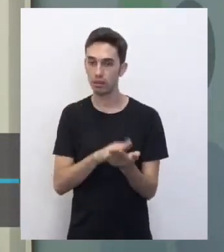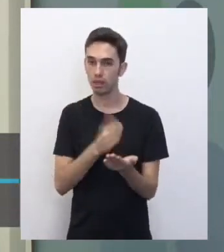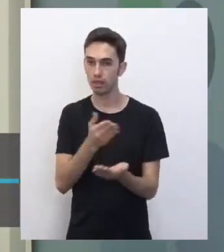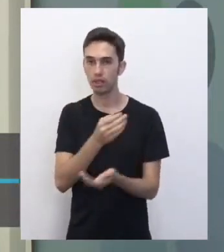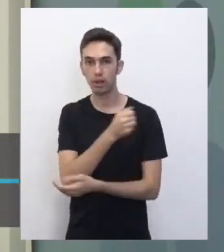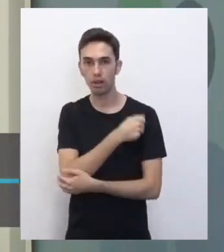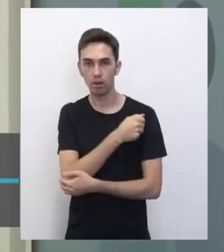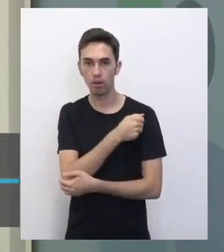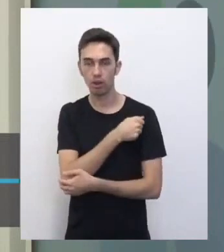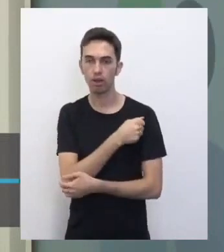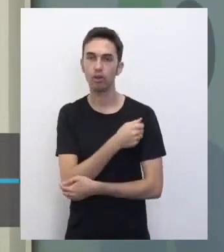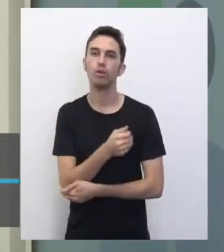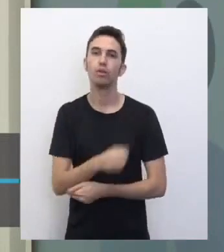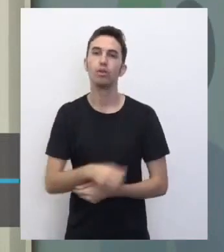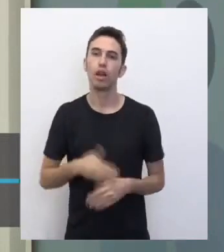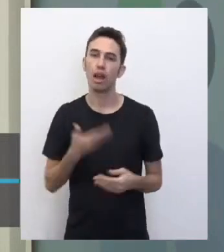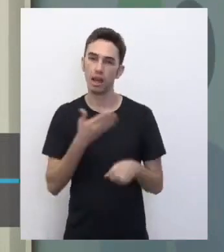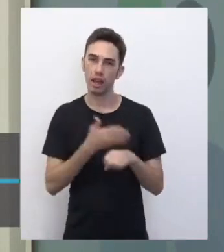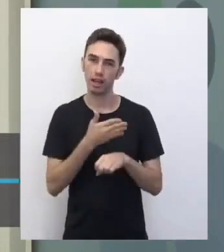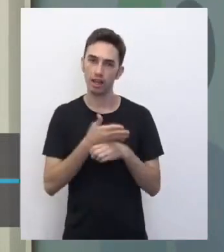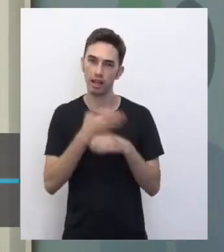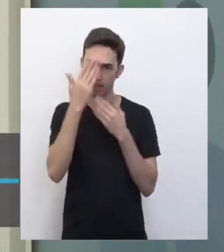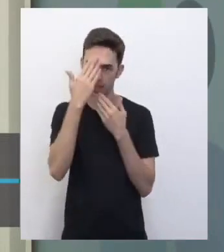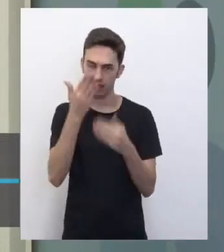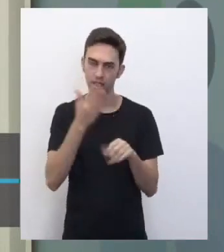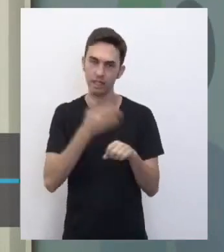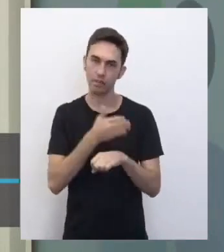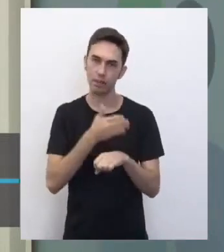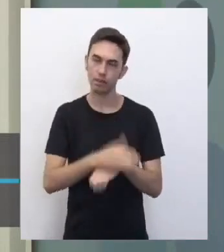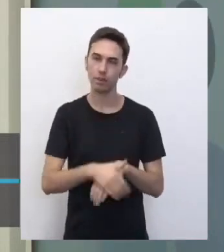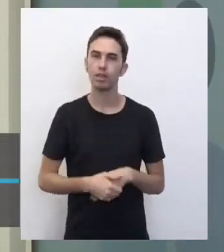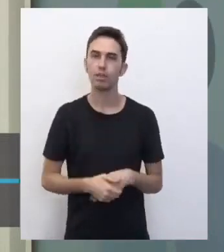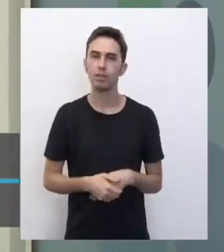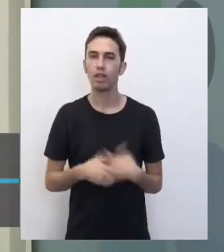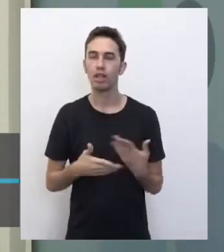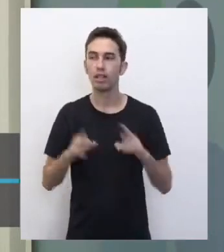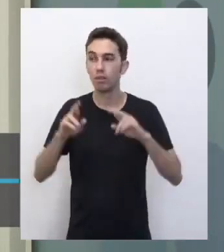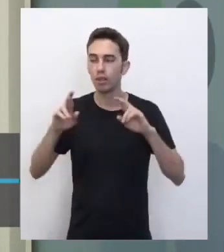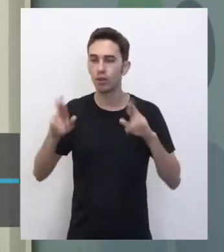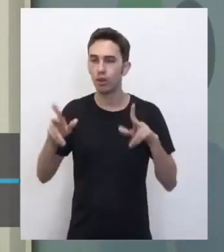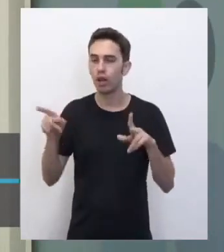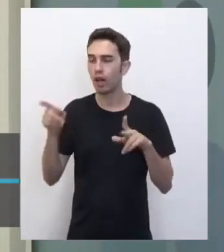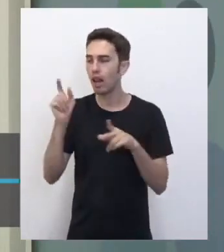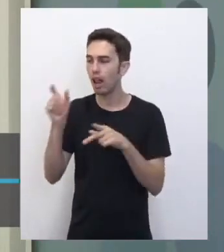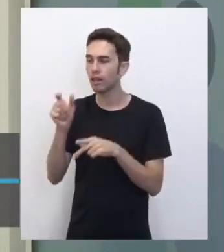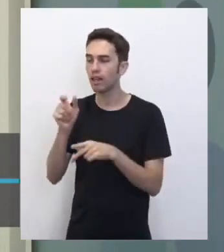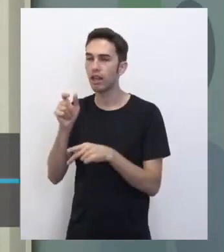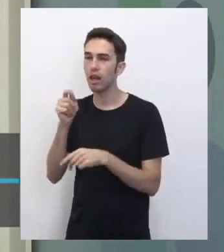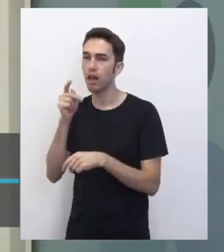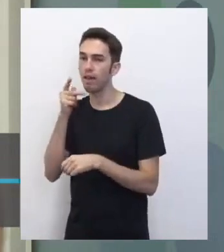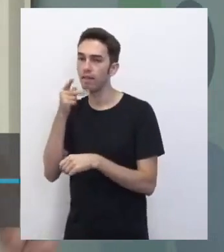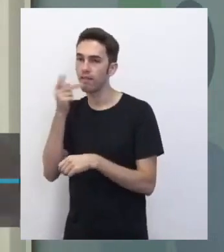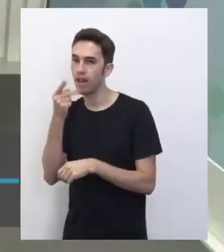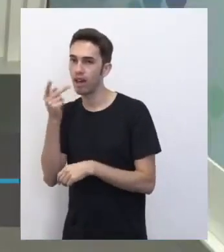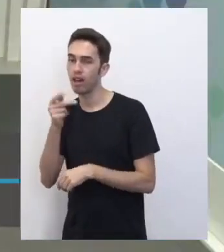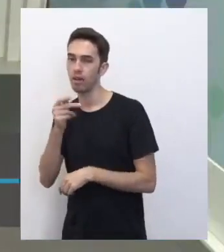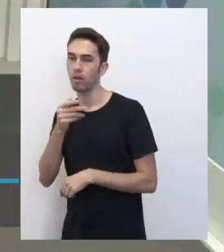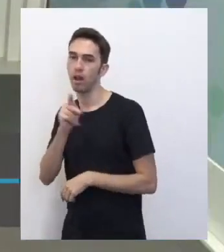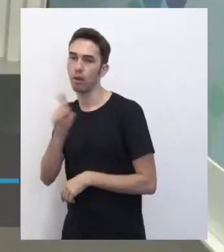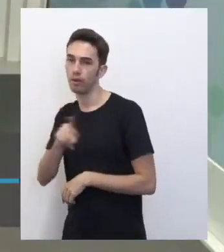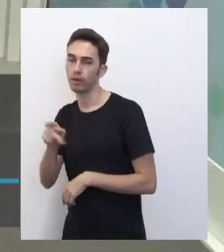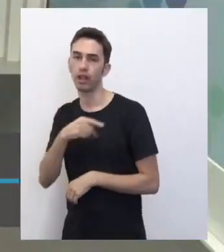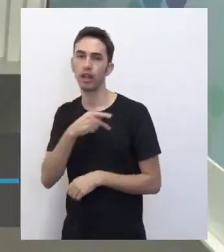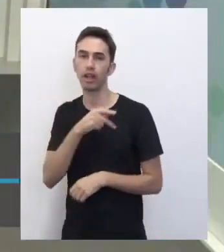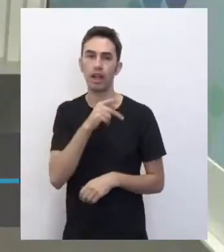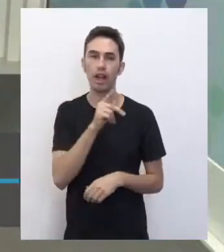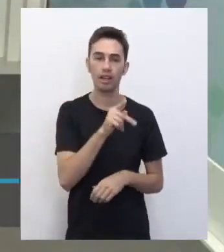vocês, reconhecendo essa participação e ao mesmo tempo até diferenciar o que é fala do aluno, o que é fala de um professor. Beleza? Jennifer, nos